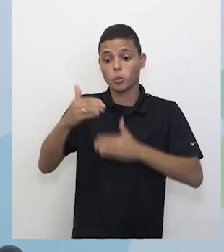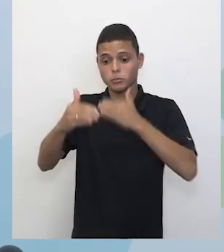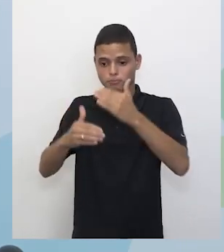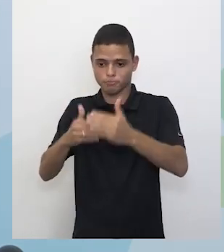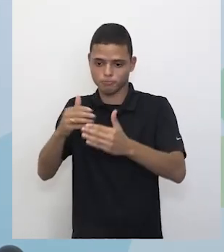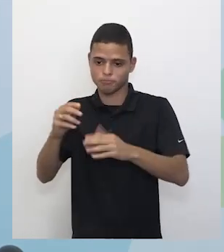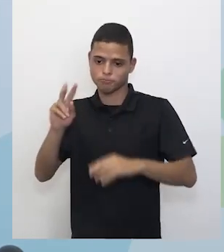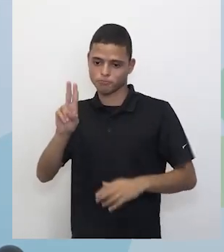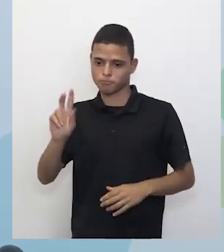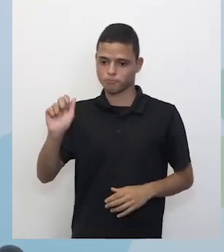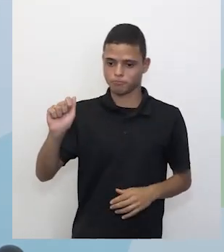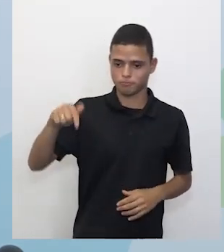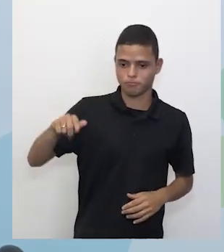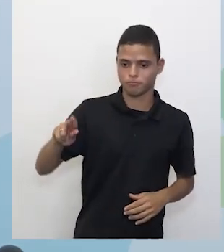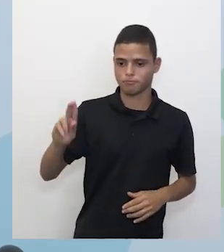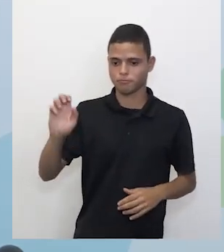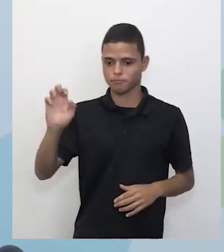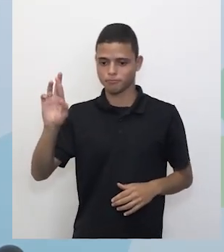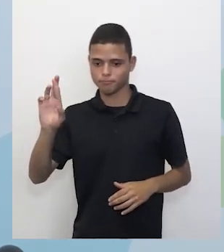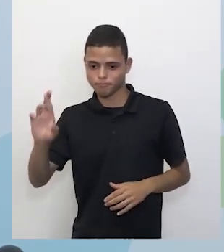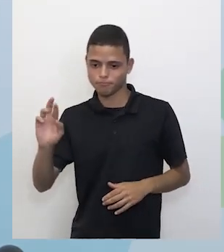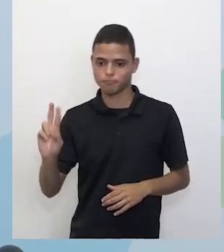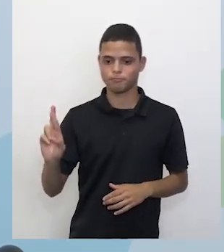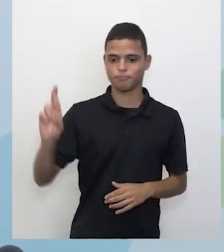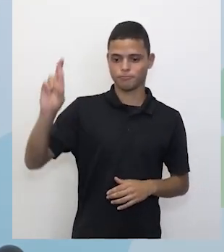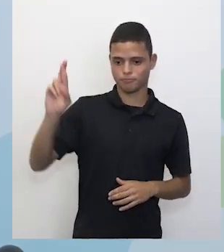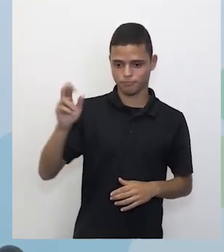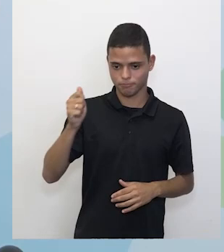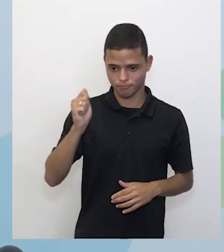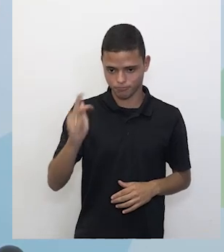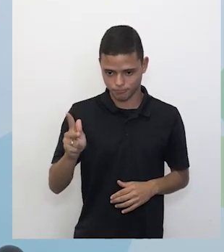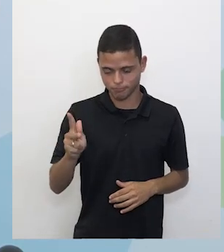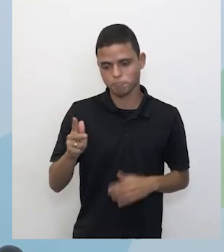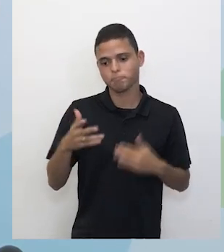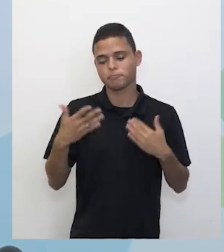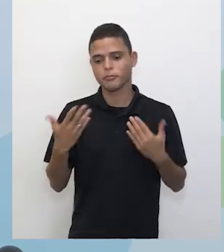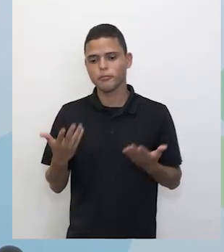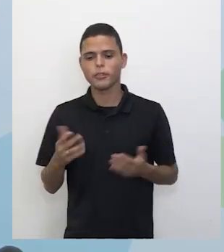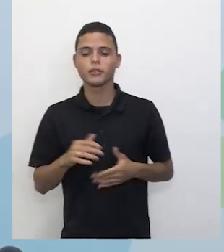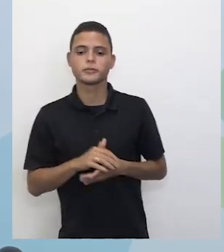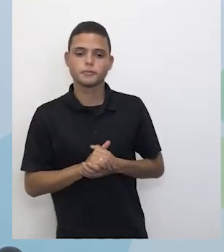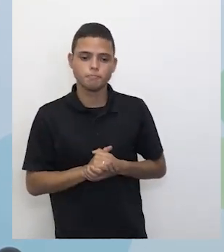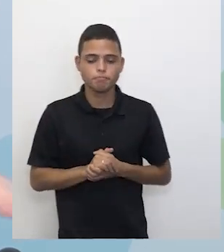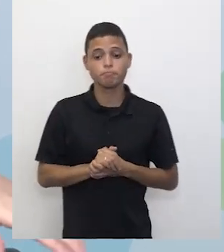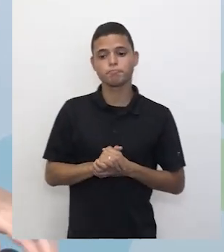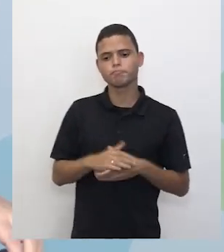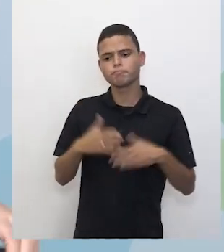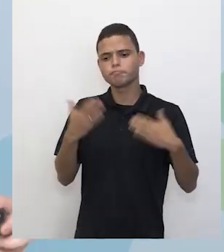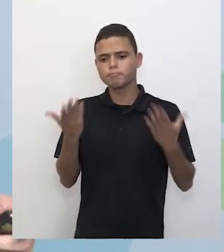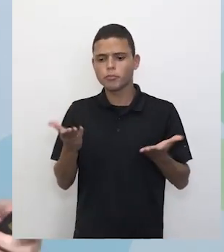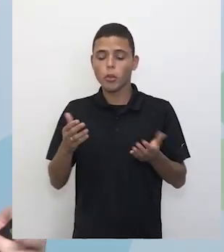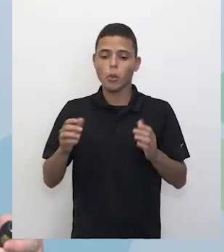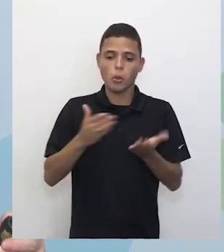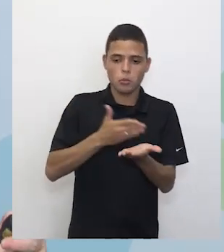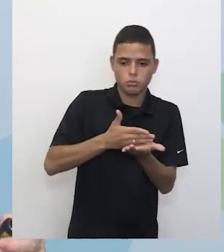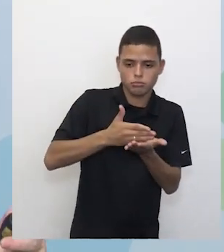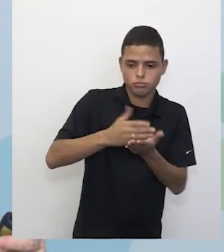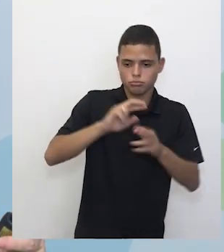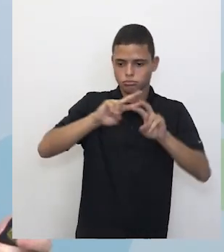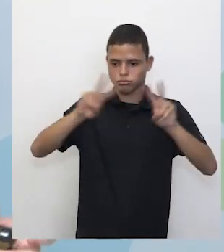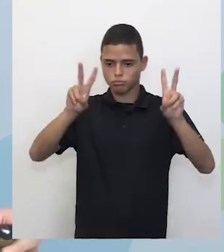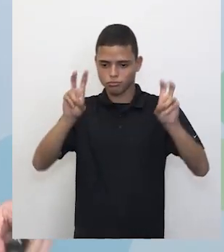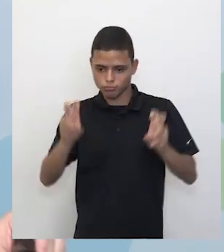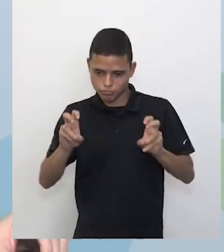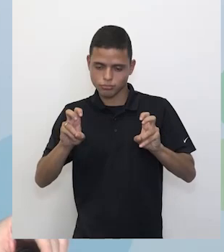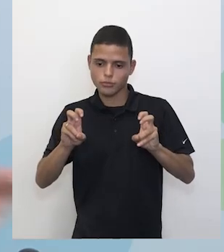Perfeito. Sabe, gente, quando a gente começa a falar sobre Estado, tem uma